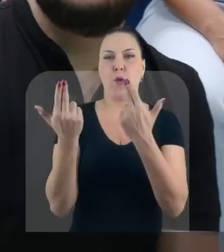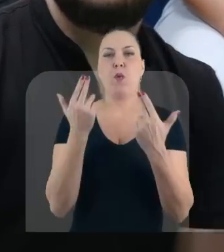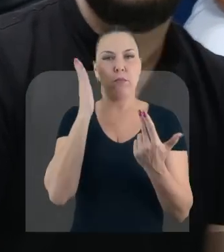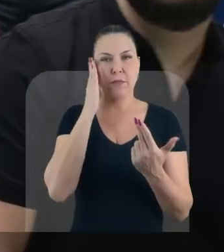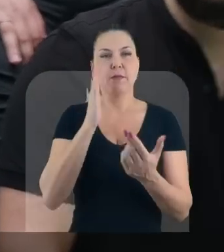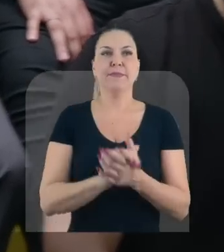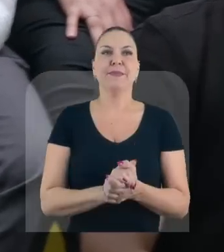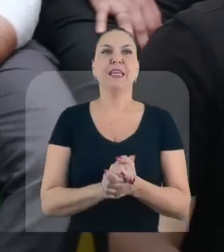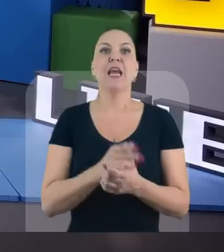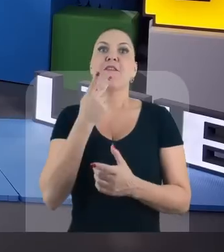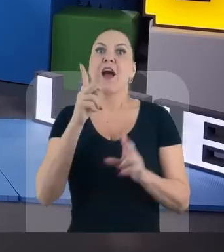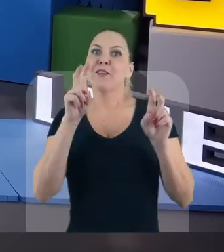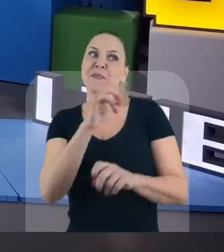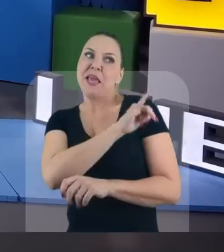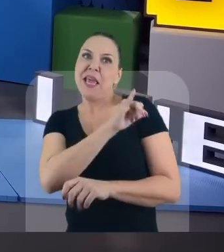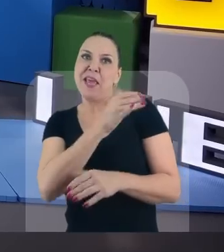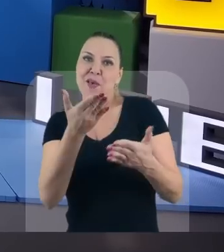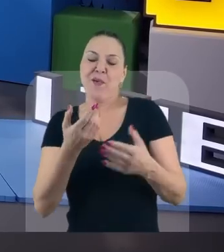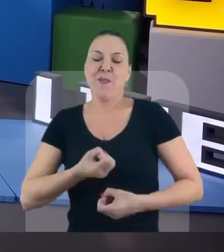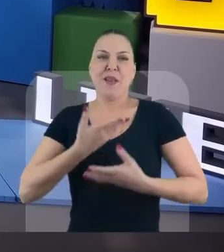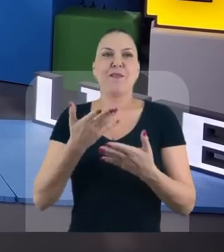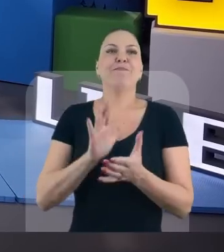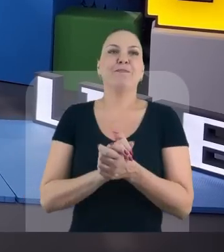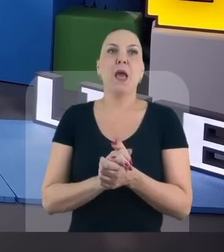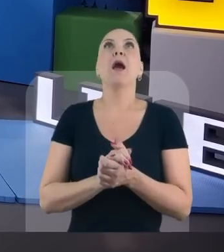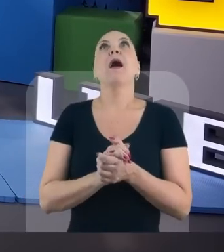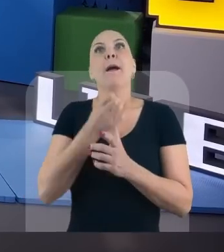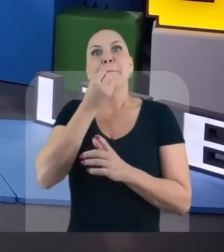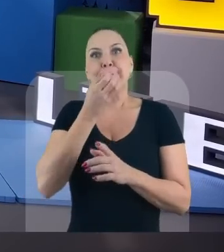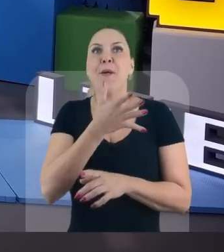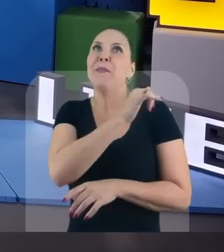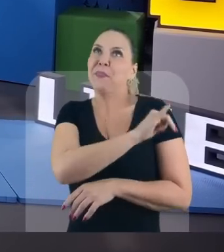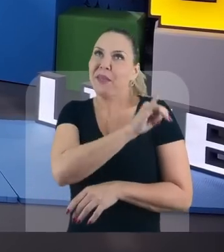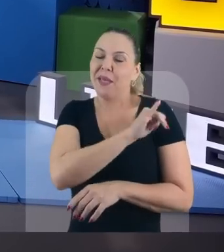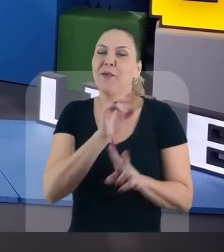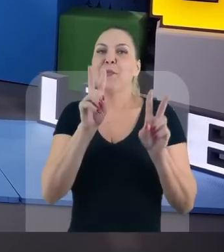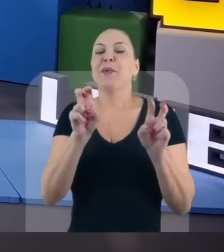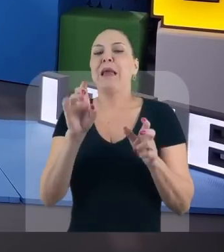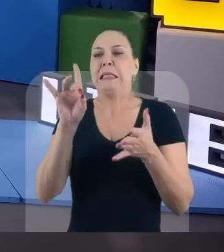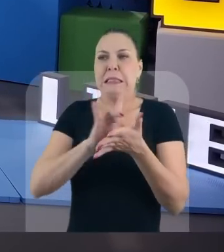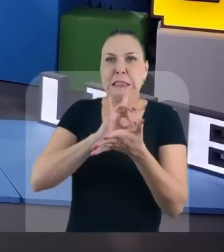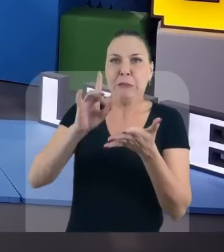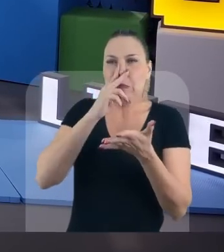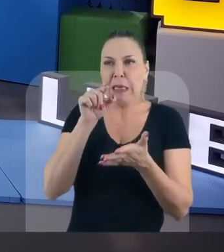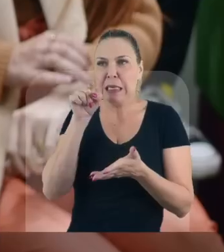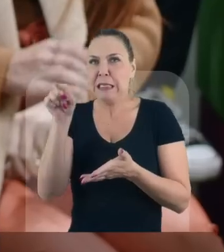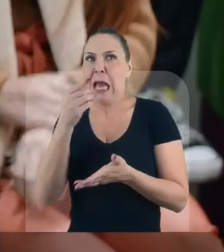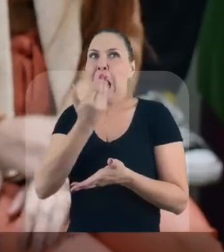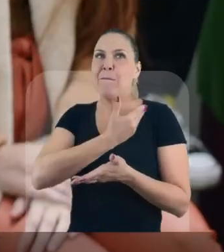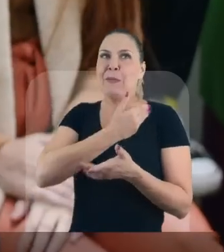gente. Cara, essa questão é muito importante, porque é aquilo que a gente conversa bastante. O inimigo do meu inimigo é meu